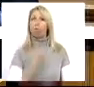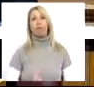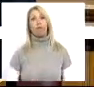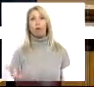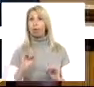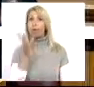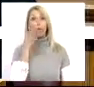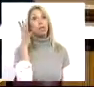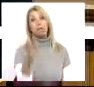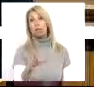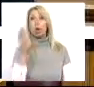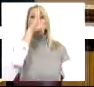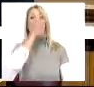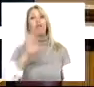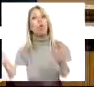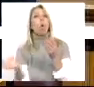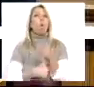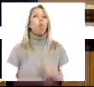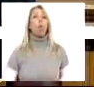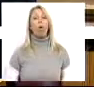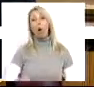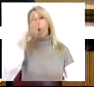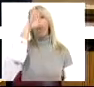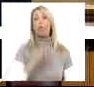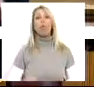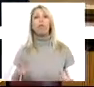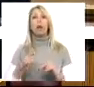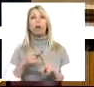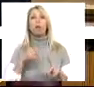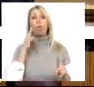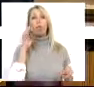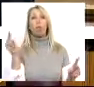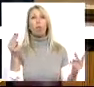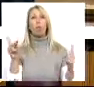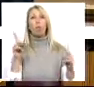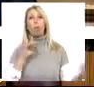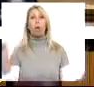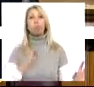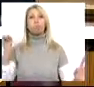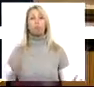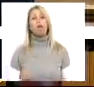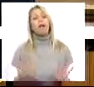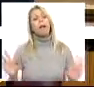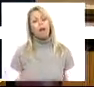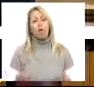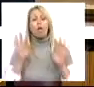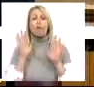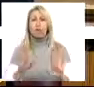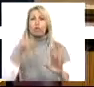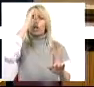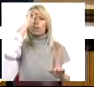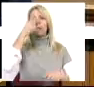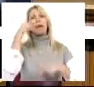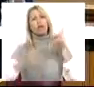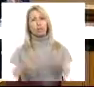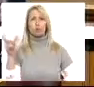vamos dizer que o Governo roubou ou que o Governo furtou, vamos respeitar o Governo, mas vamos também respeitar as pessoas e vamos